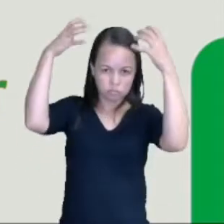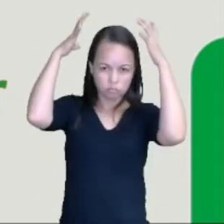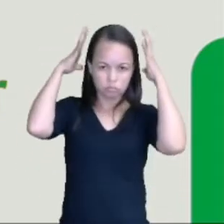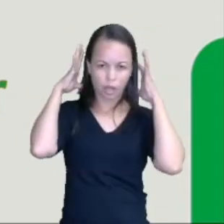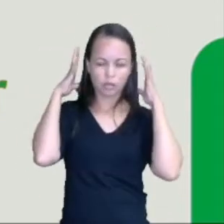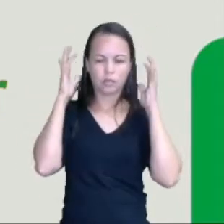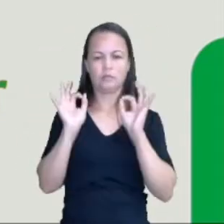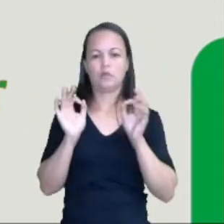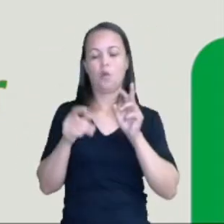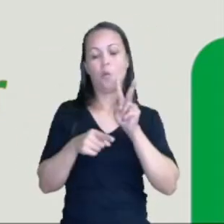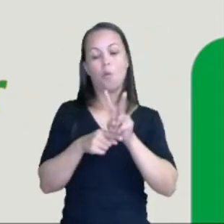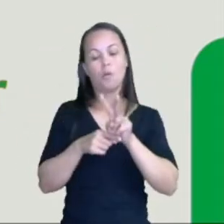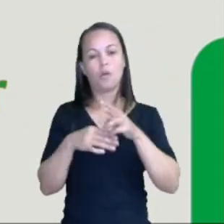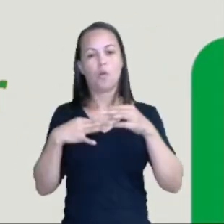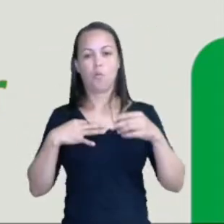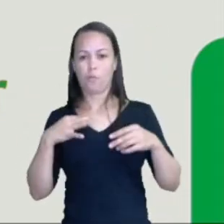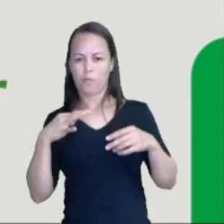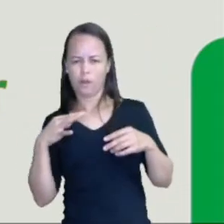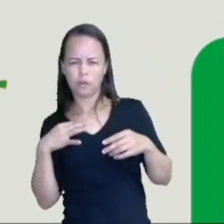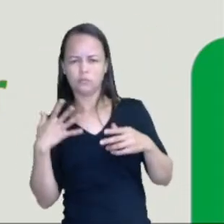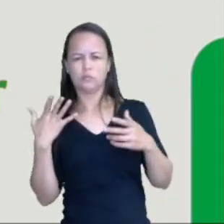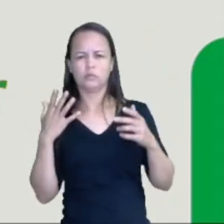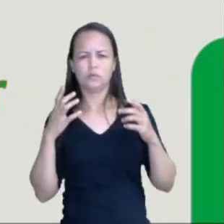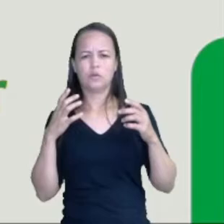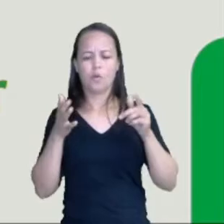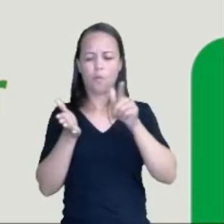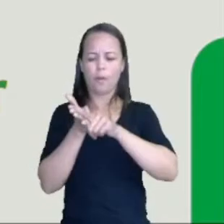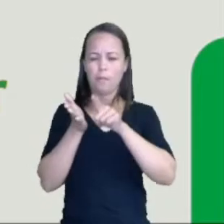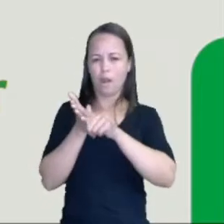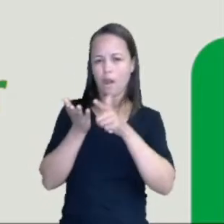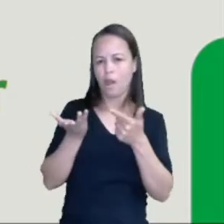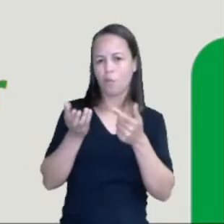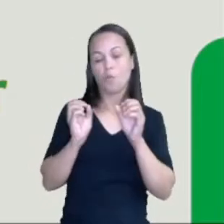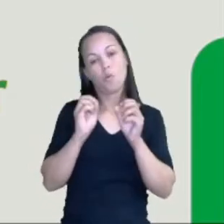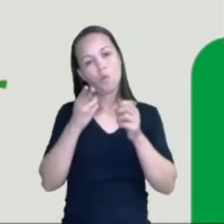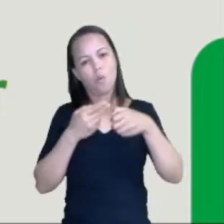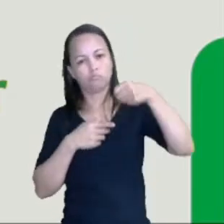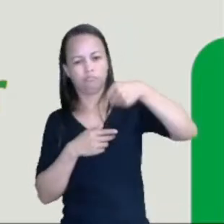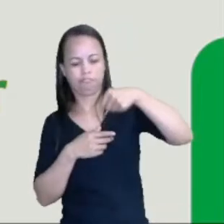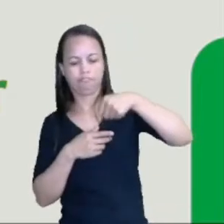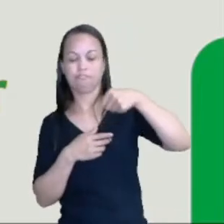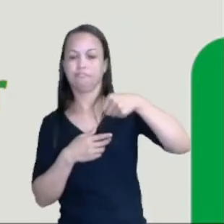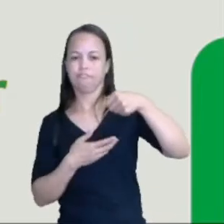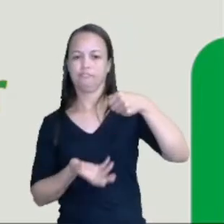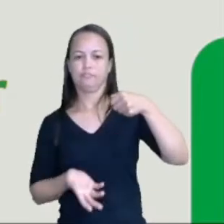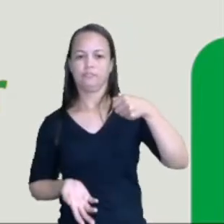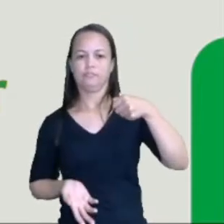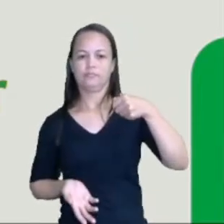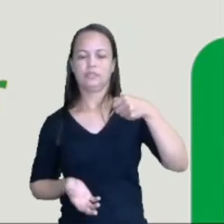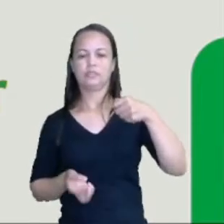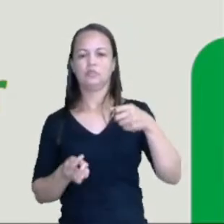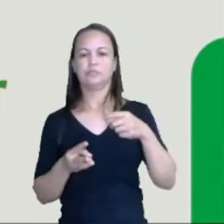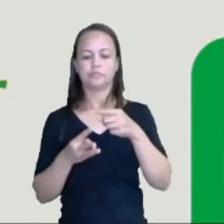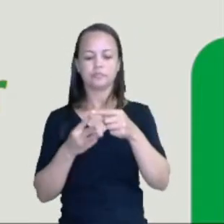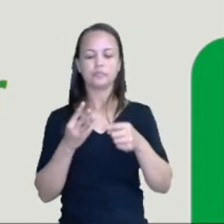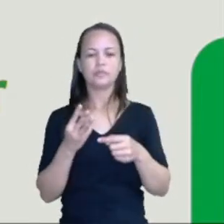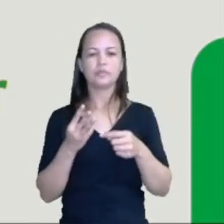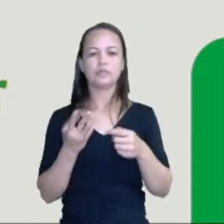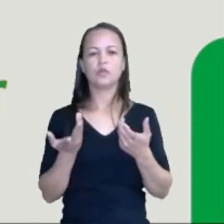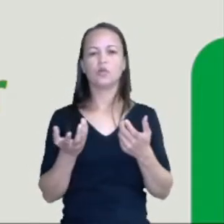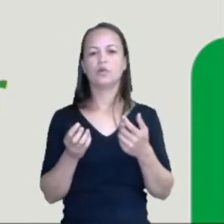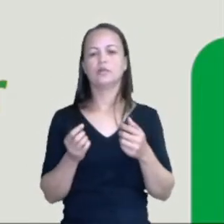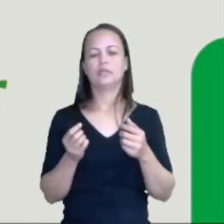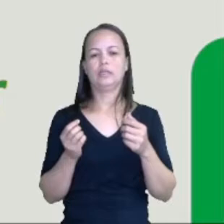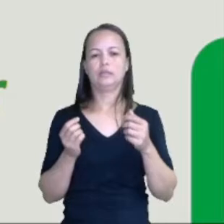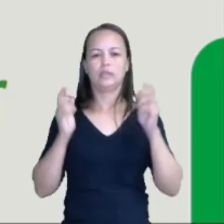você? O paninho, a caixinha de papelão ou a bolsa de plástico? Ou o terceiro exemplo aí do rapaz que está com a câmera